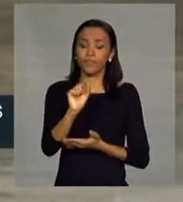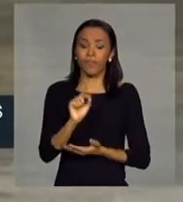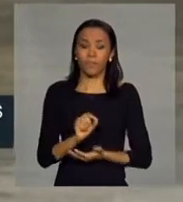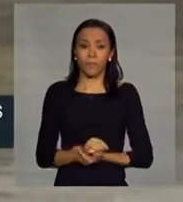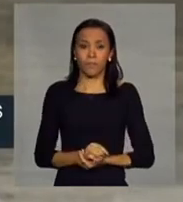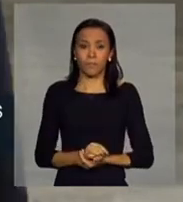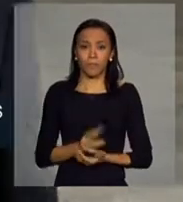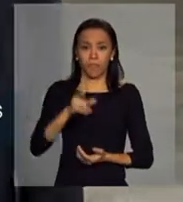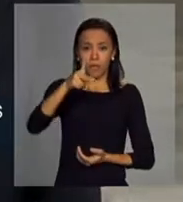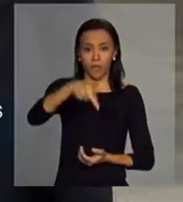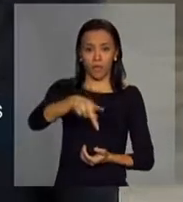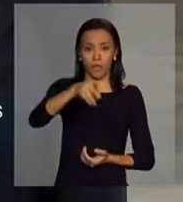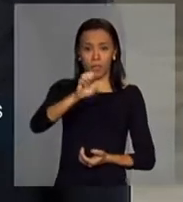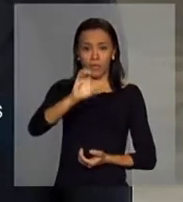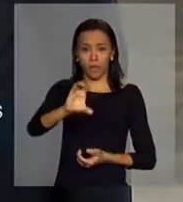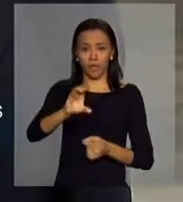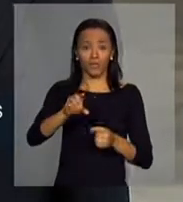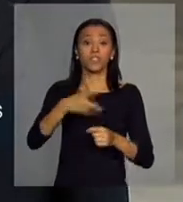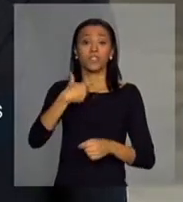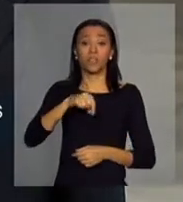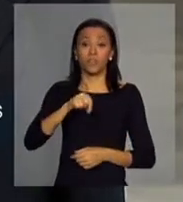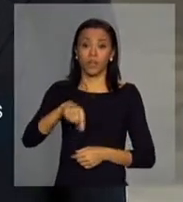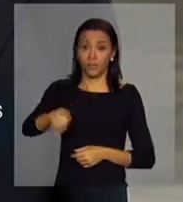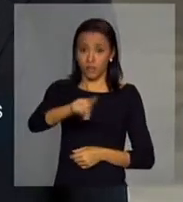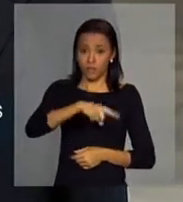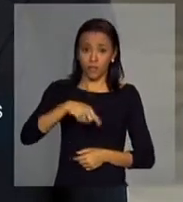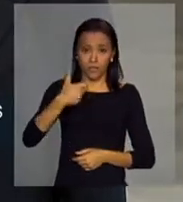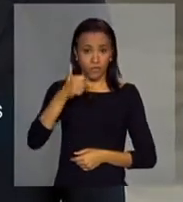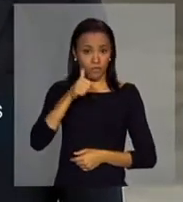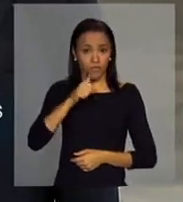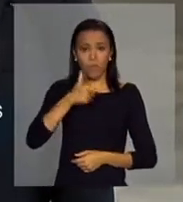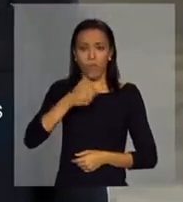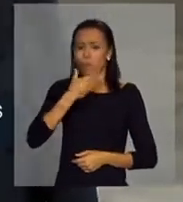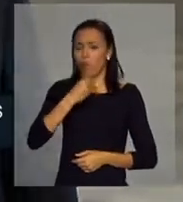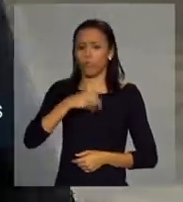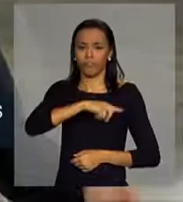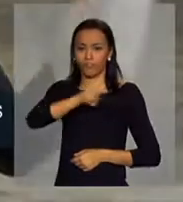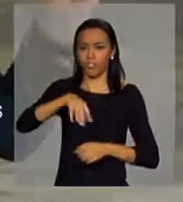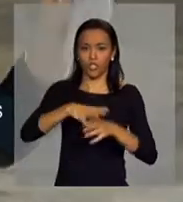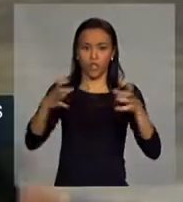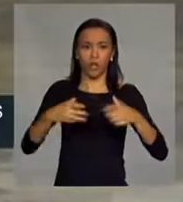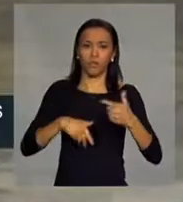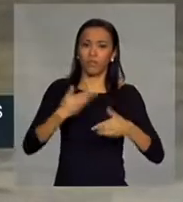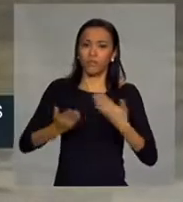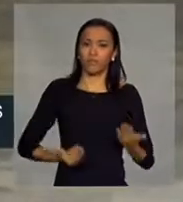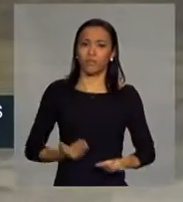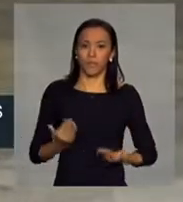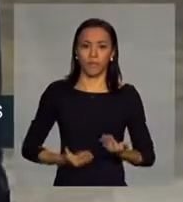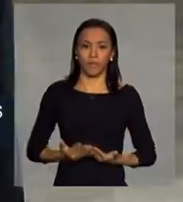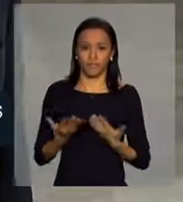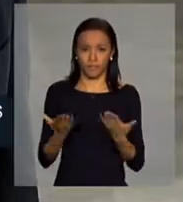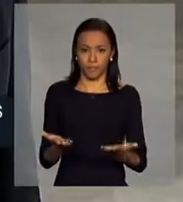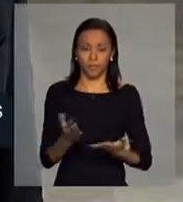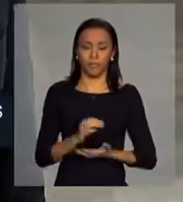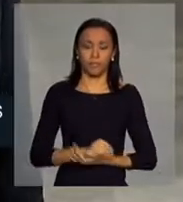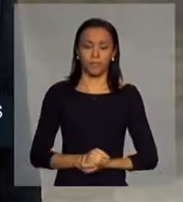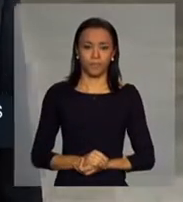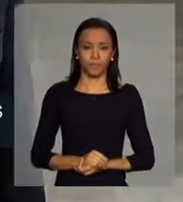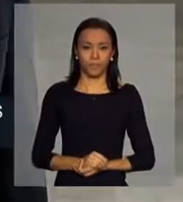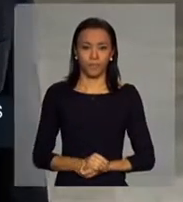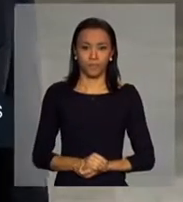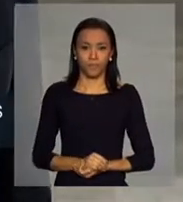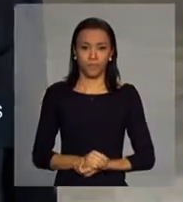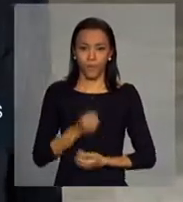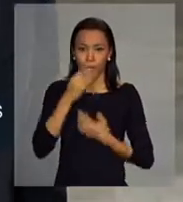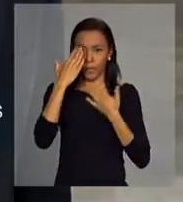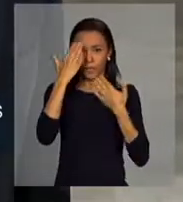da PEC dos trabalhadores domésticos. É isso? Obrigado, hein? Obrigado.